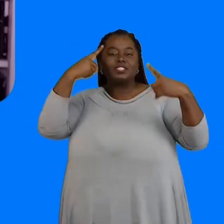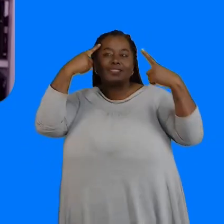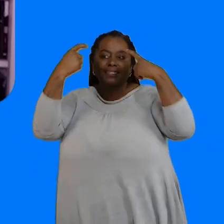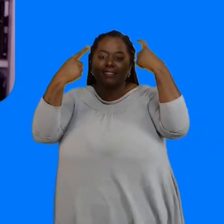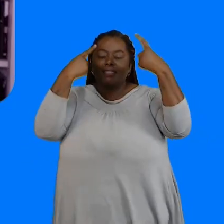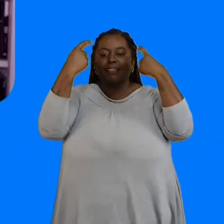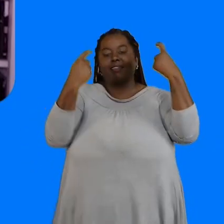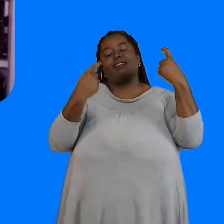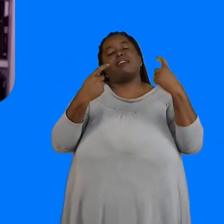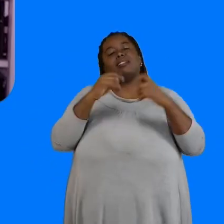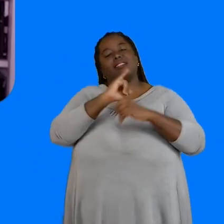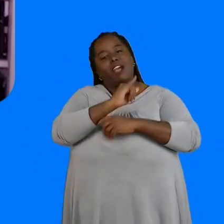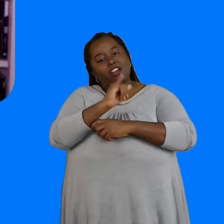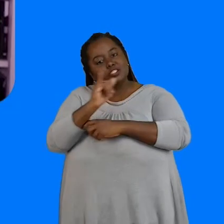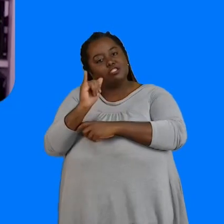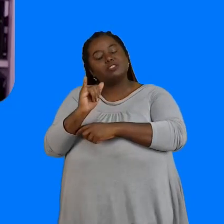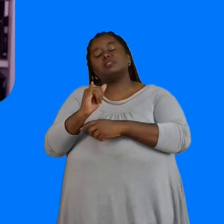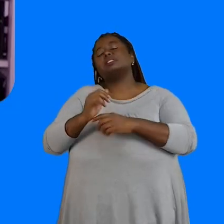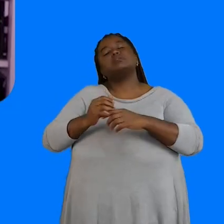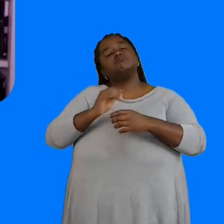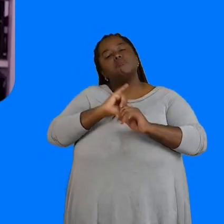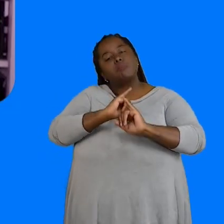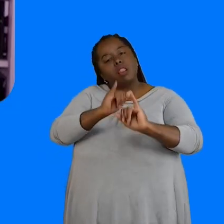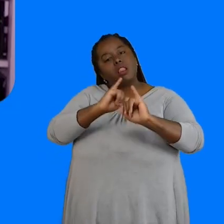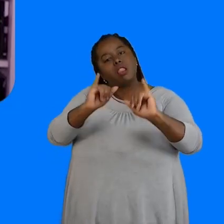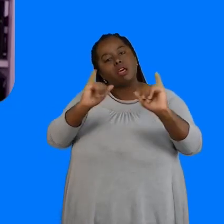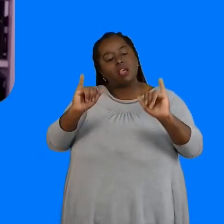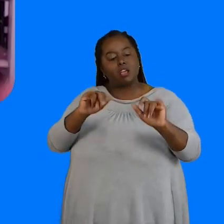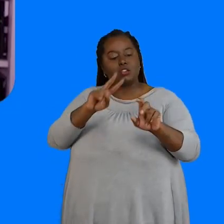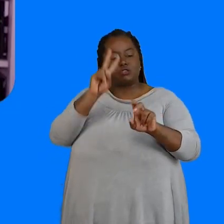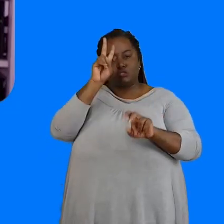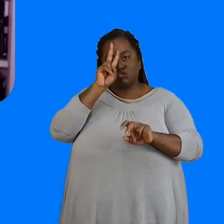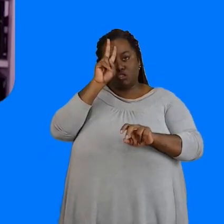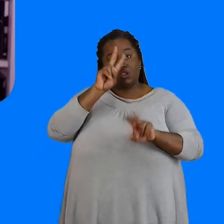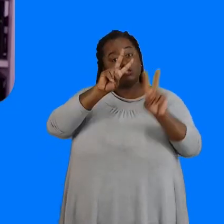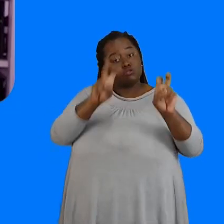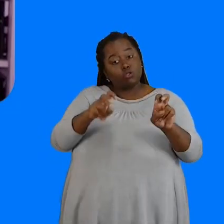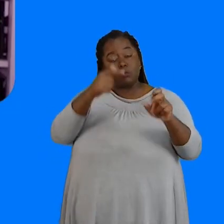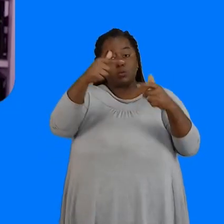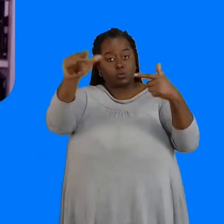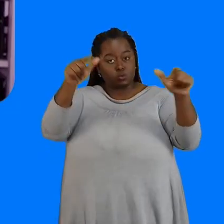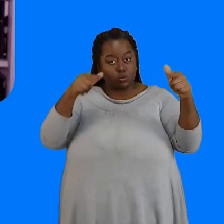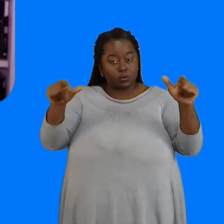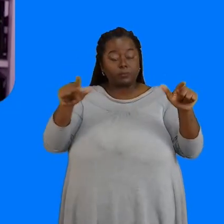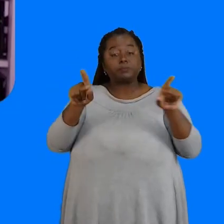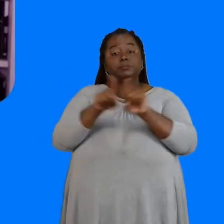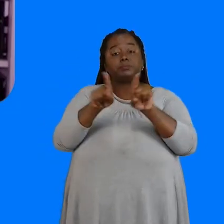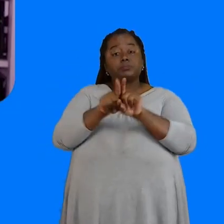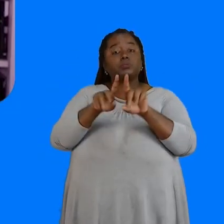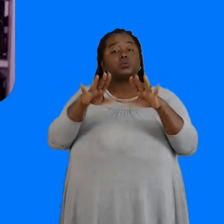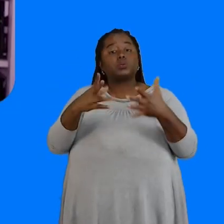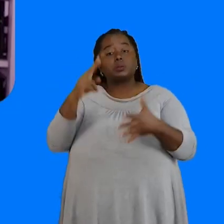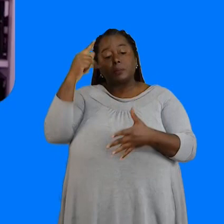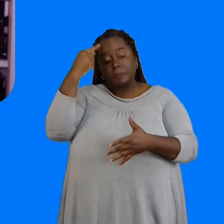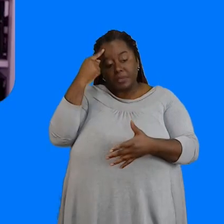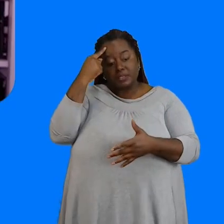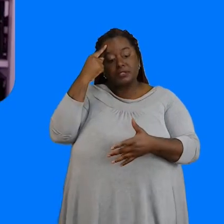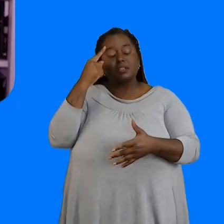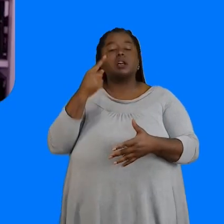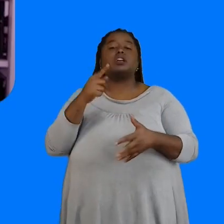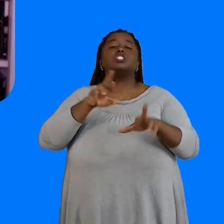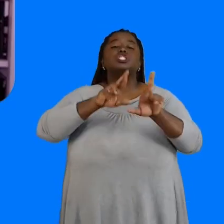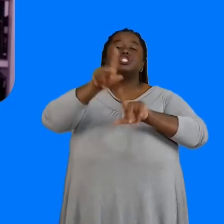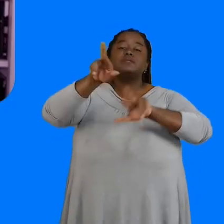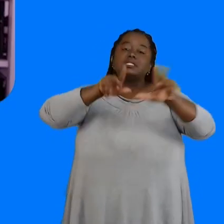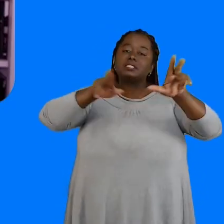estamos constantemente a contar histórias sobre os outros, e quando pensamos em diversidade, a nossa diversidade humana,